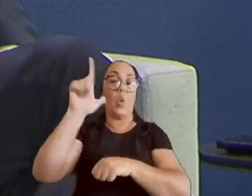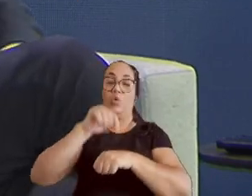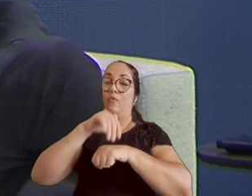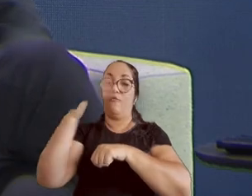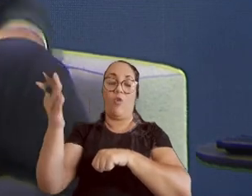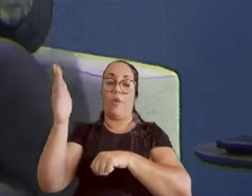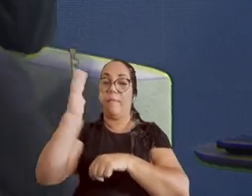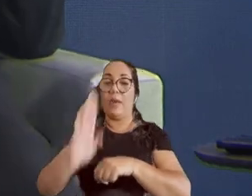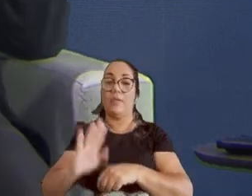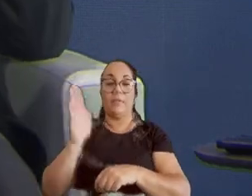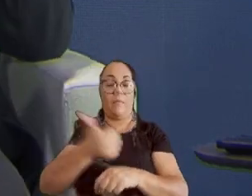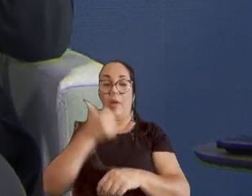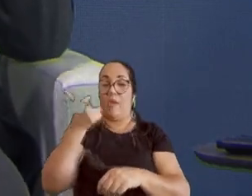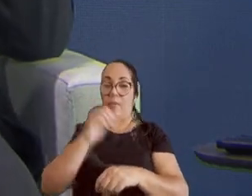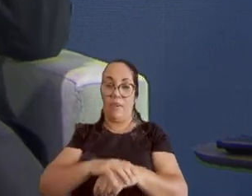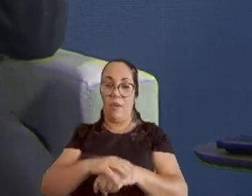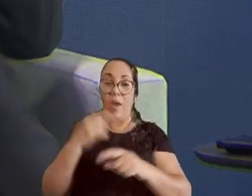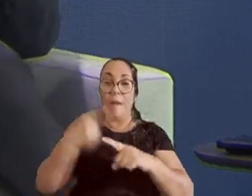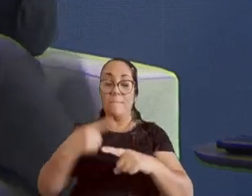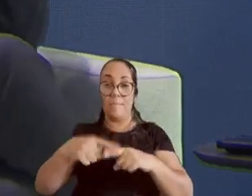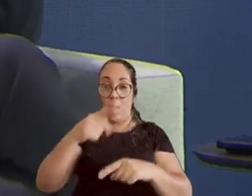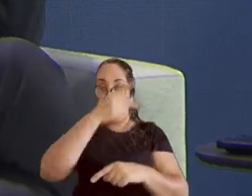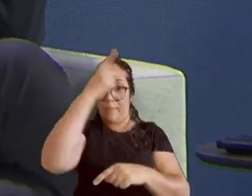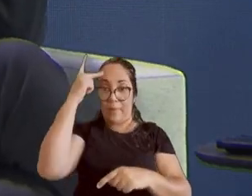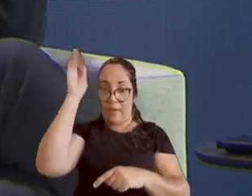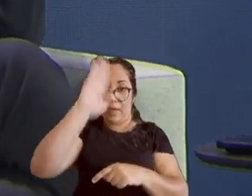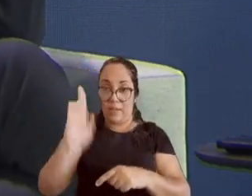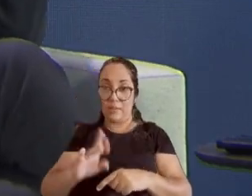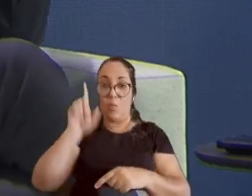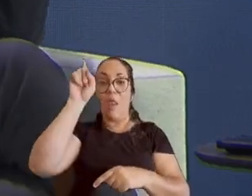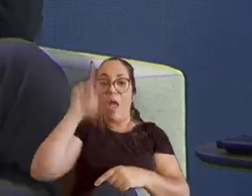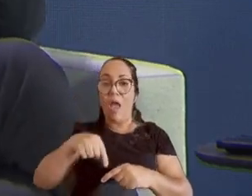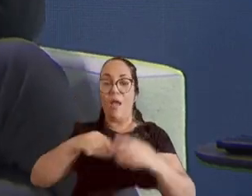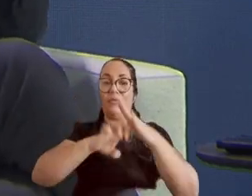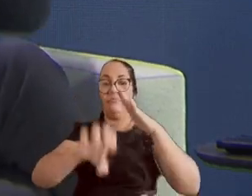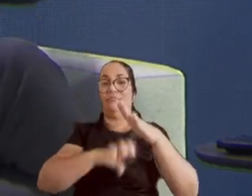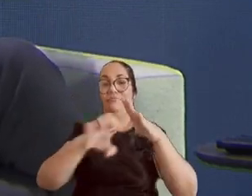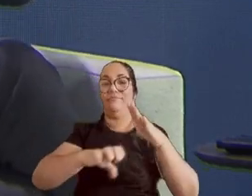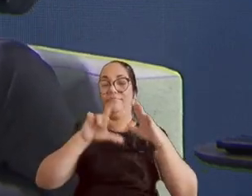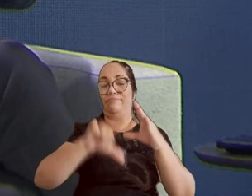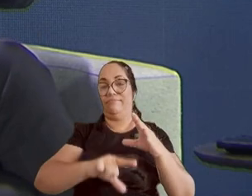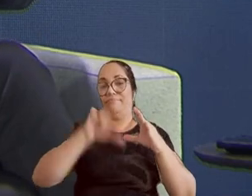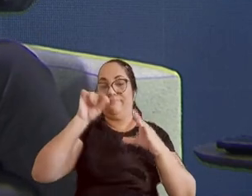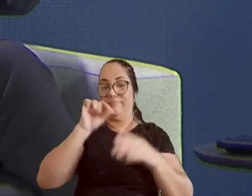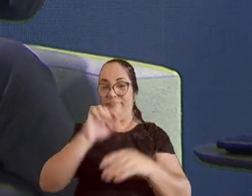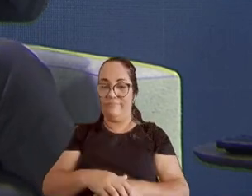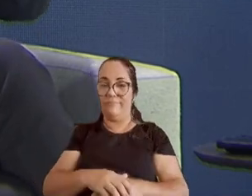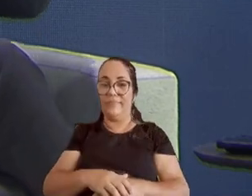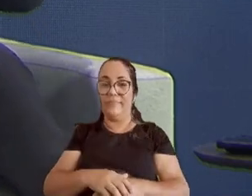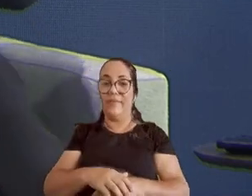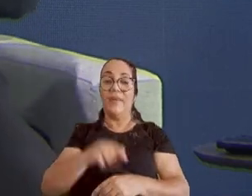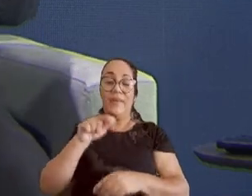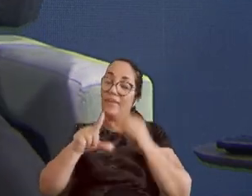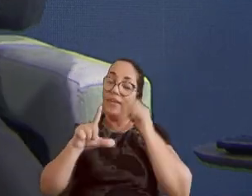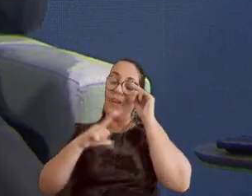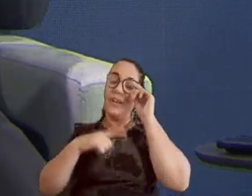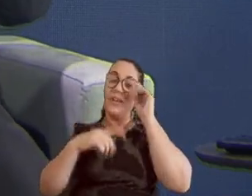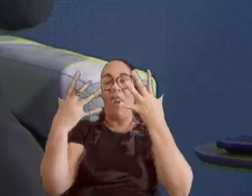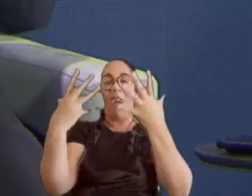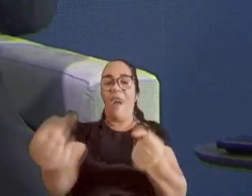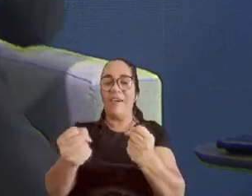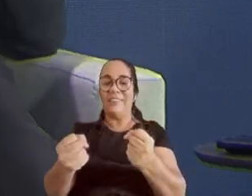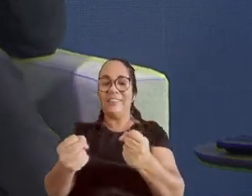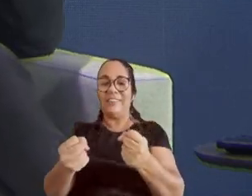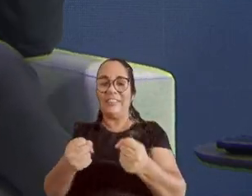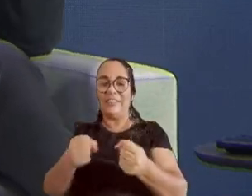então ele ele ou ela então dispostos a tomar o risco de provar coisas que vão gerar mais produtividade